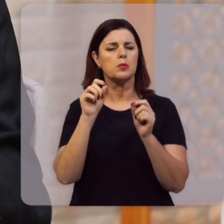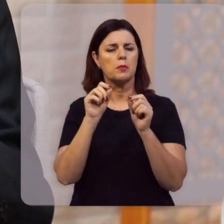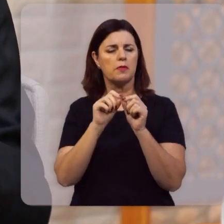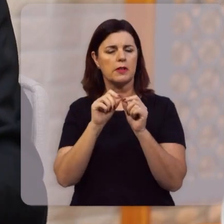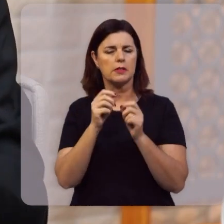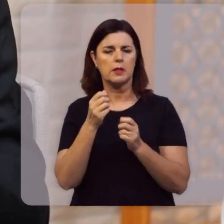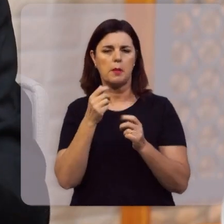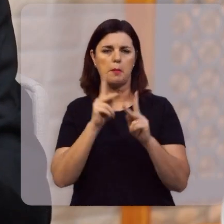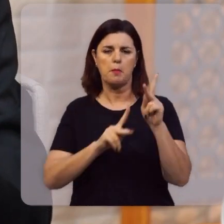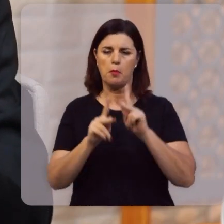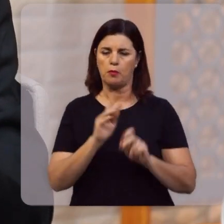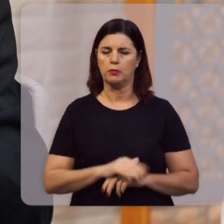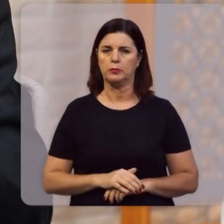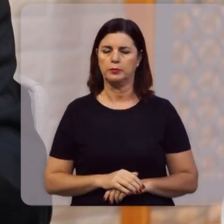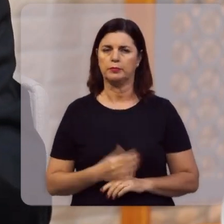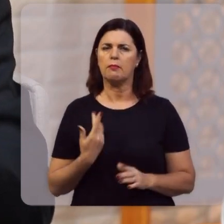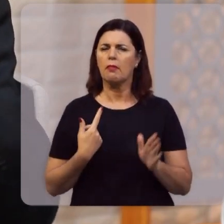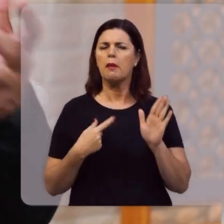queria